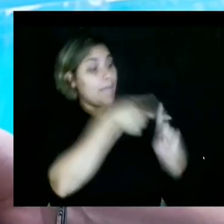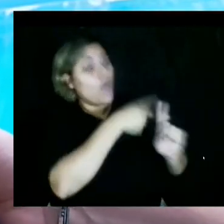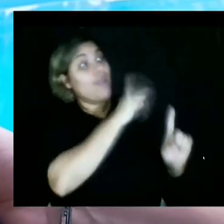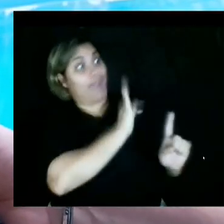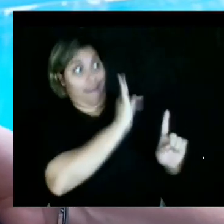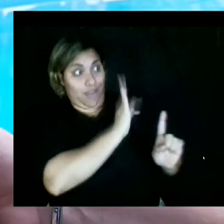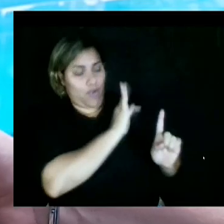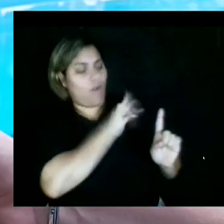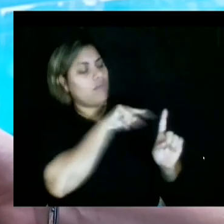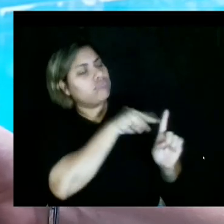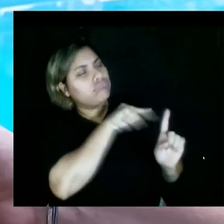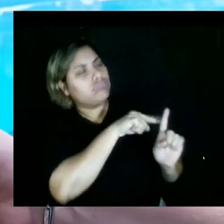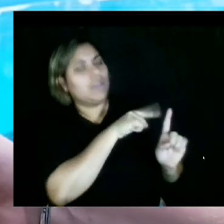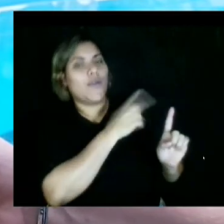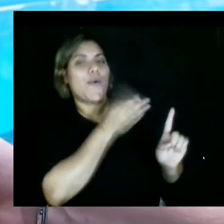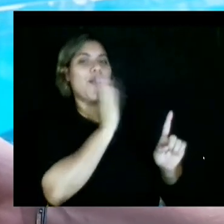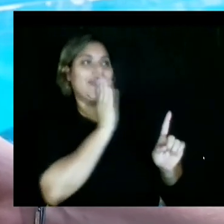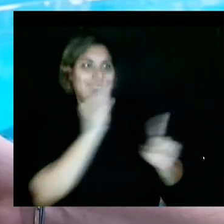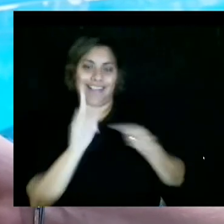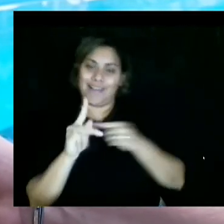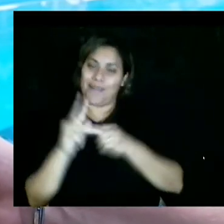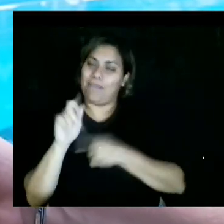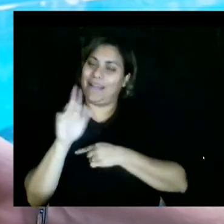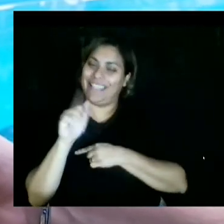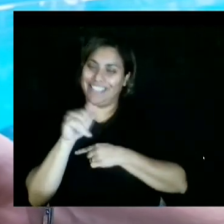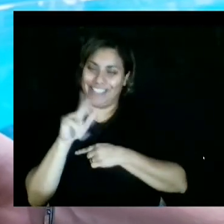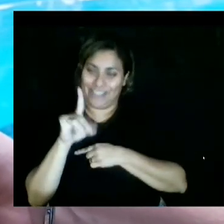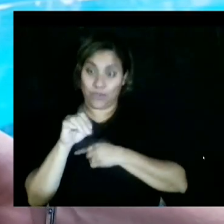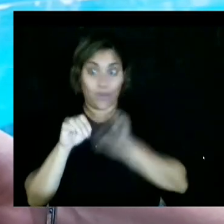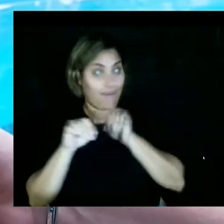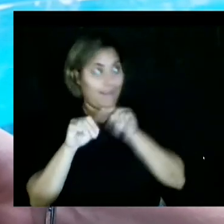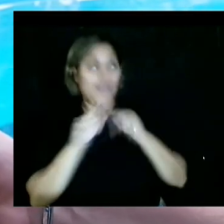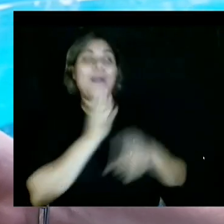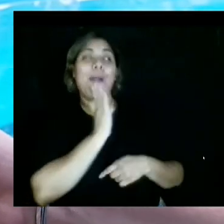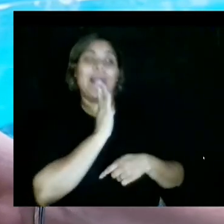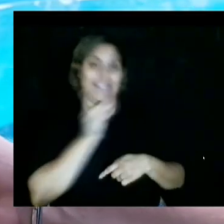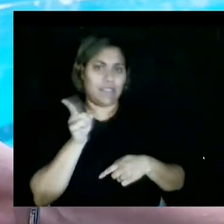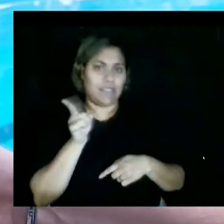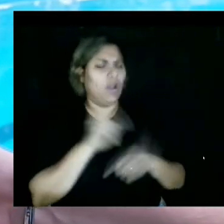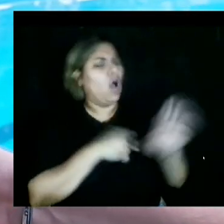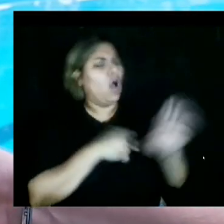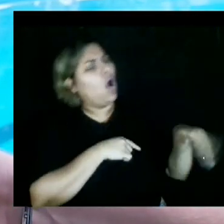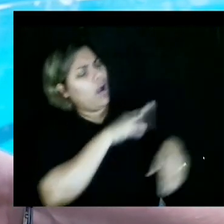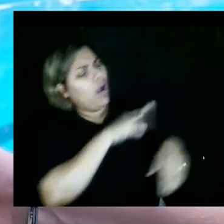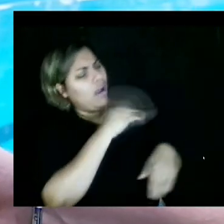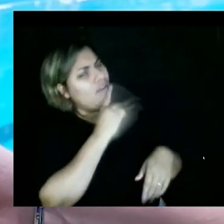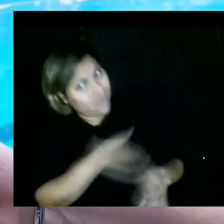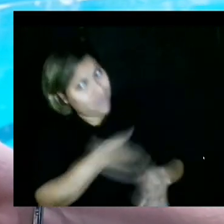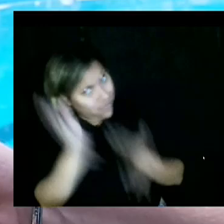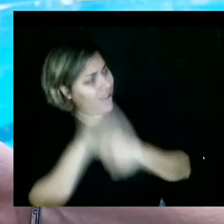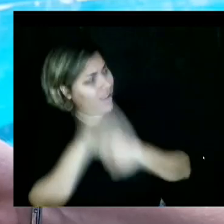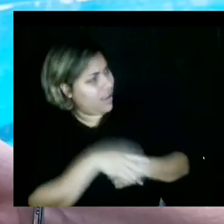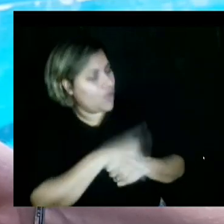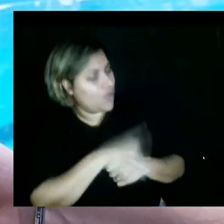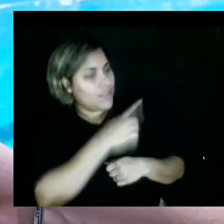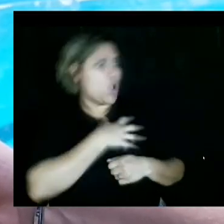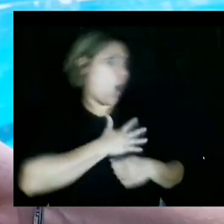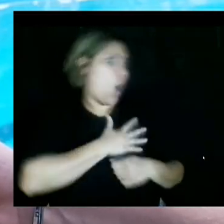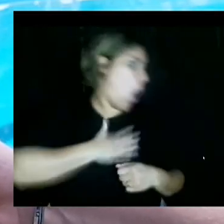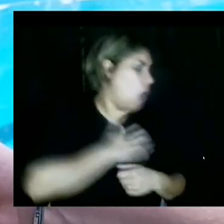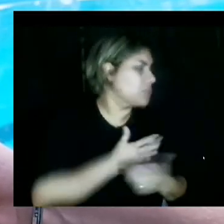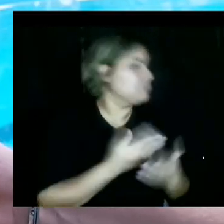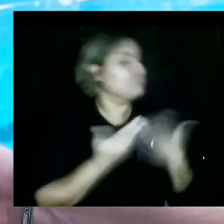conhecia o Paladino, né? Que é meu técnico atual. E aí ele falou, então, por que você não vai lá, né? Ver se você gosta e tal, porque ele estava